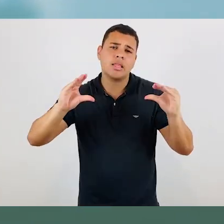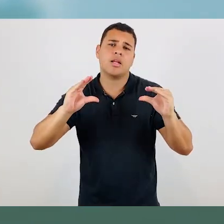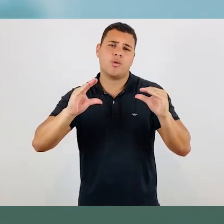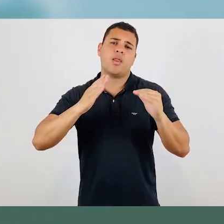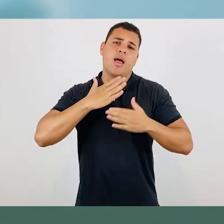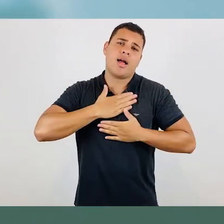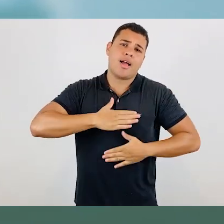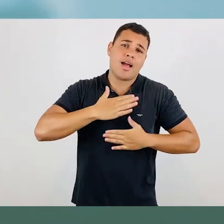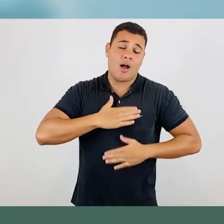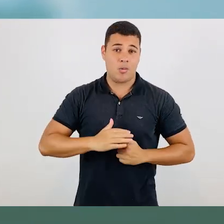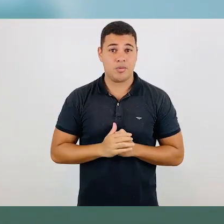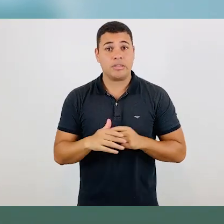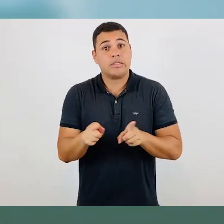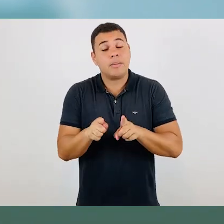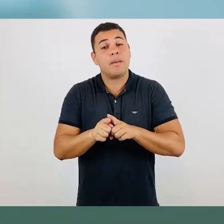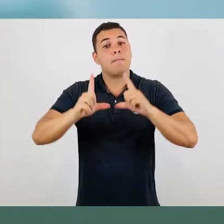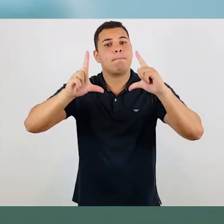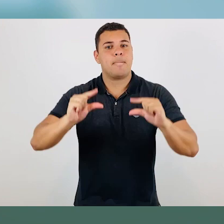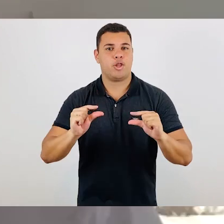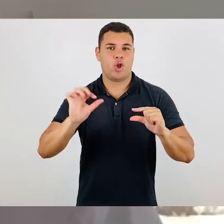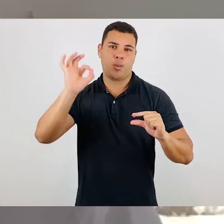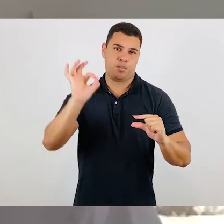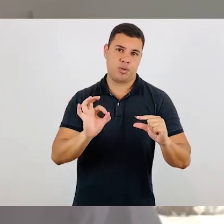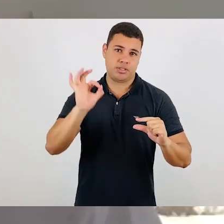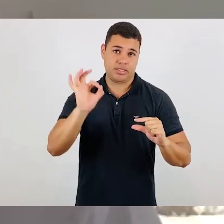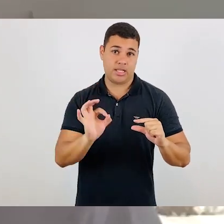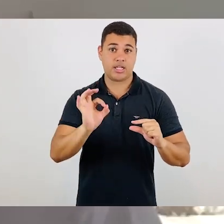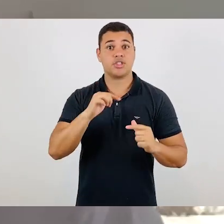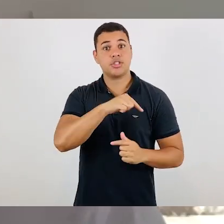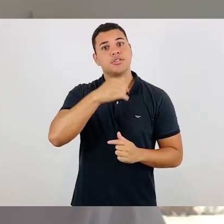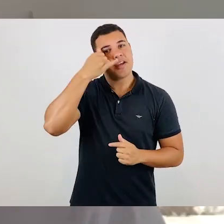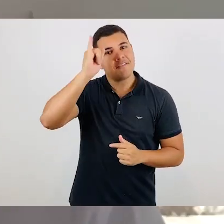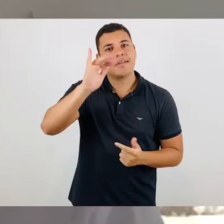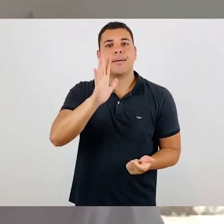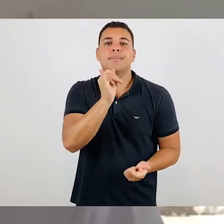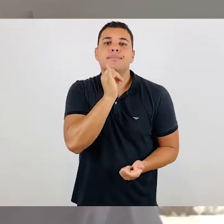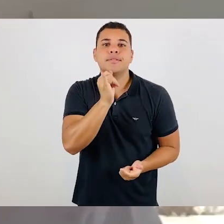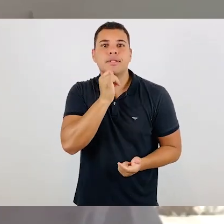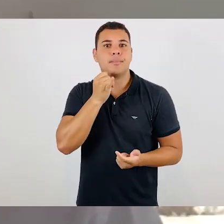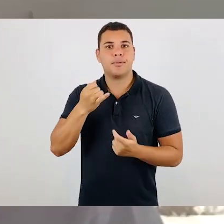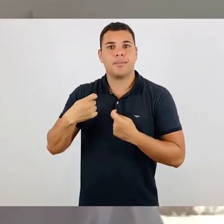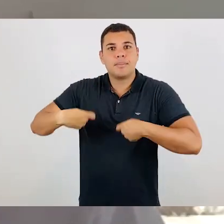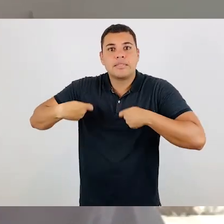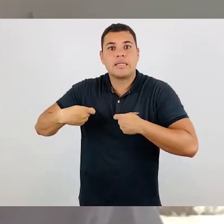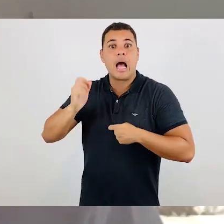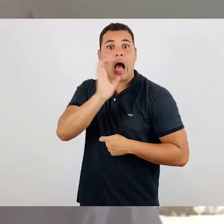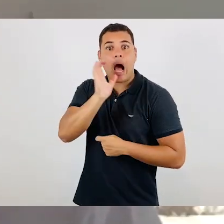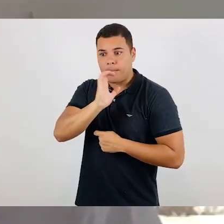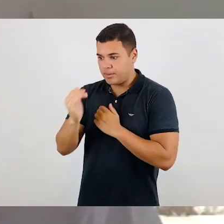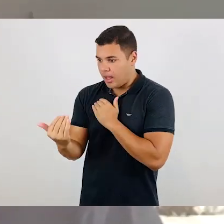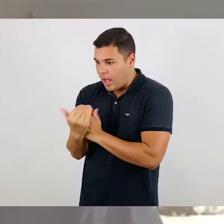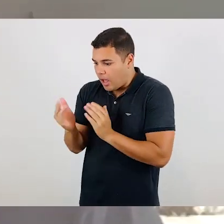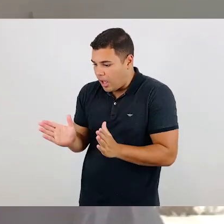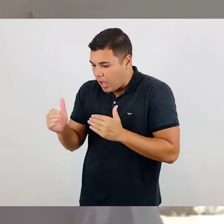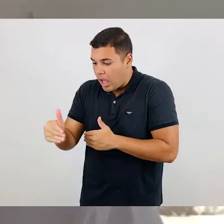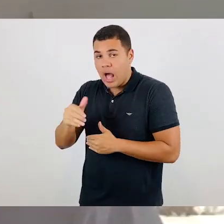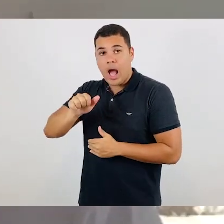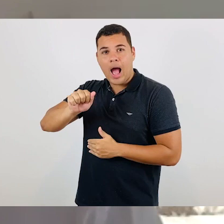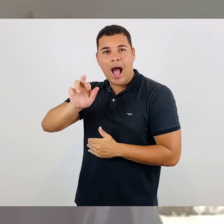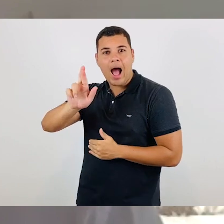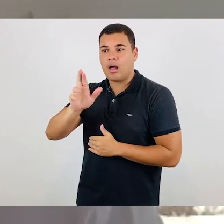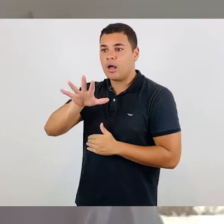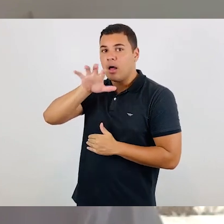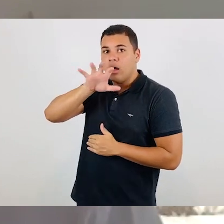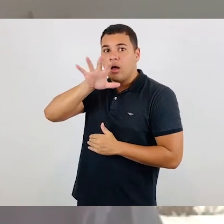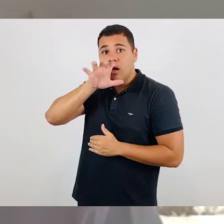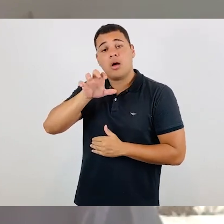uma maneira mais tranquila, com uma menor probabilidade estatística de apresentar uma necessidade de um ventilador